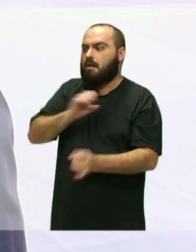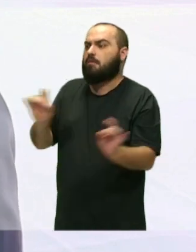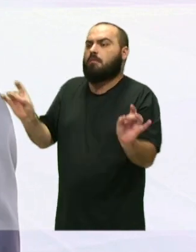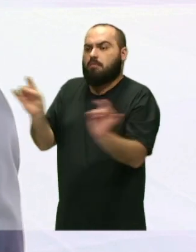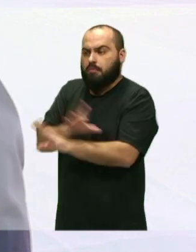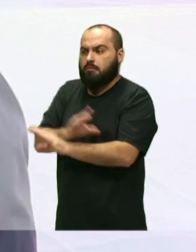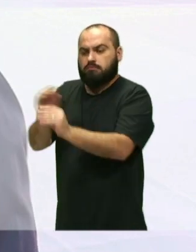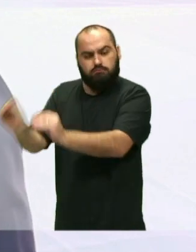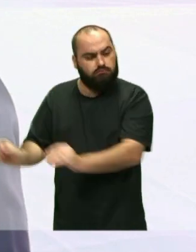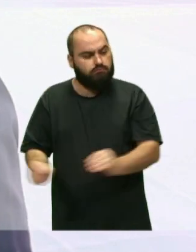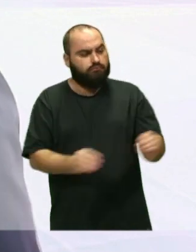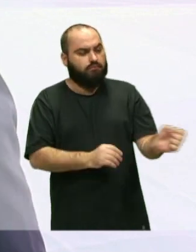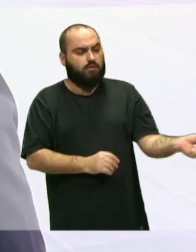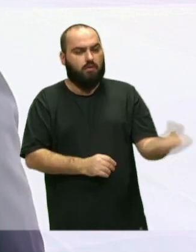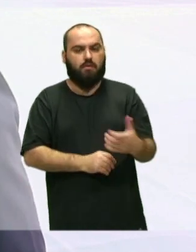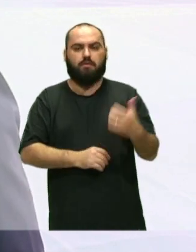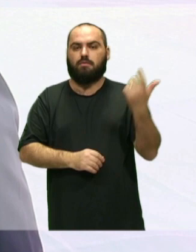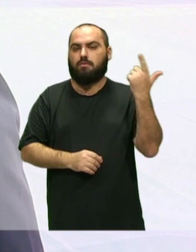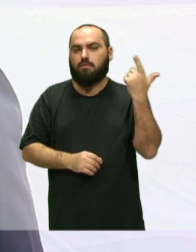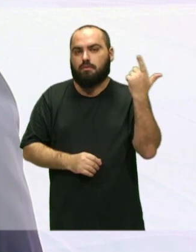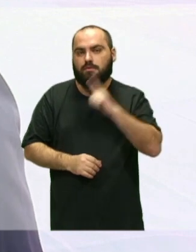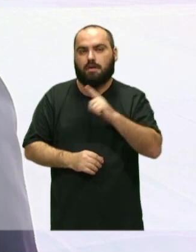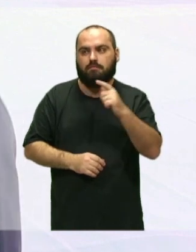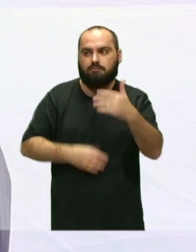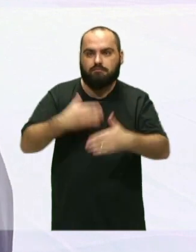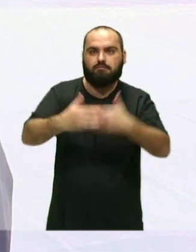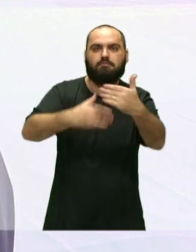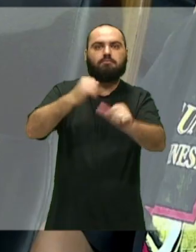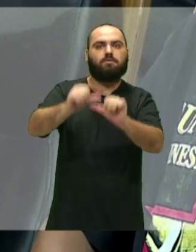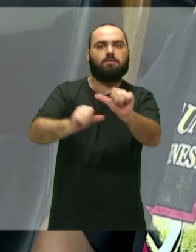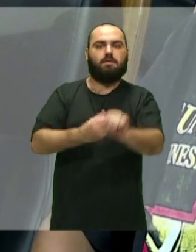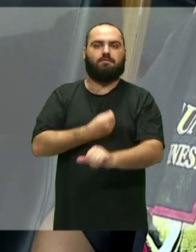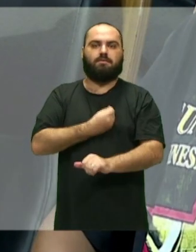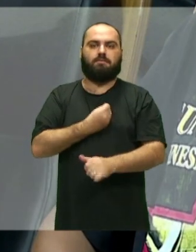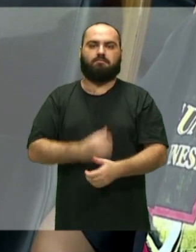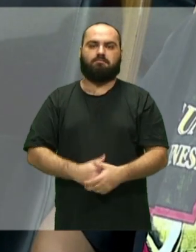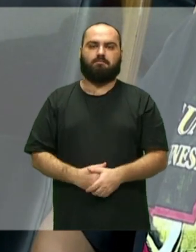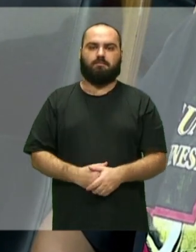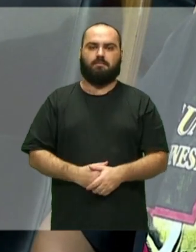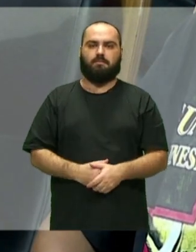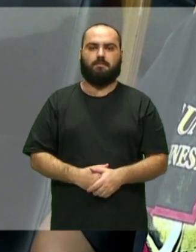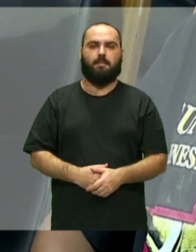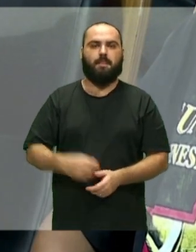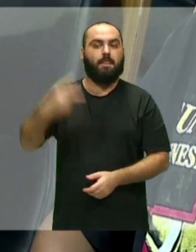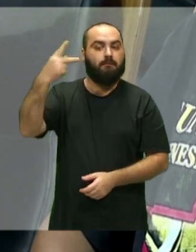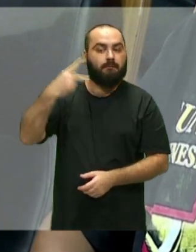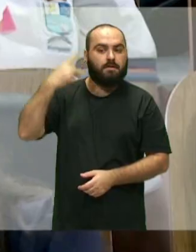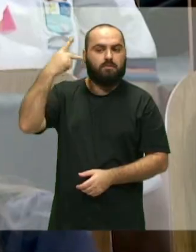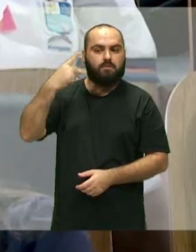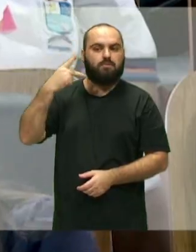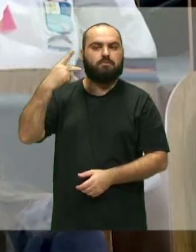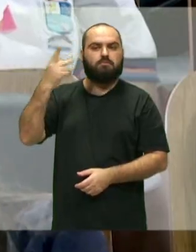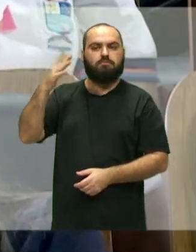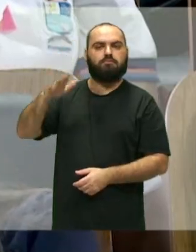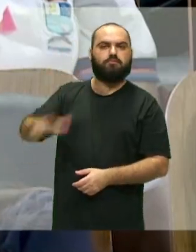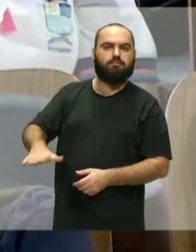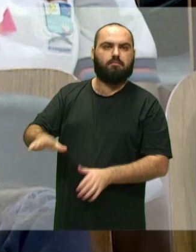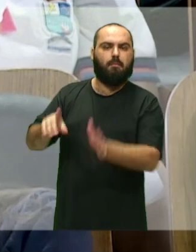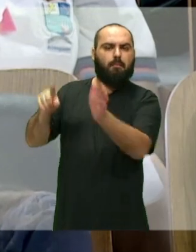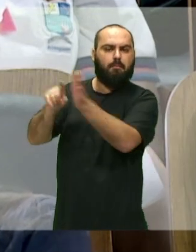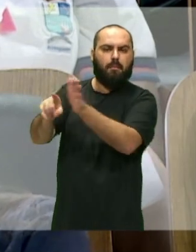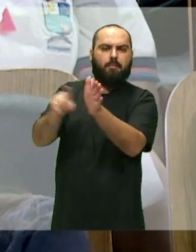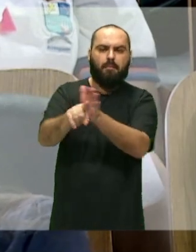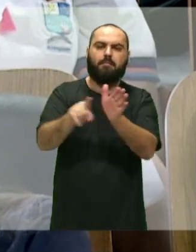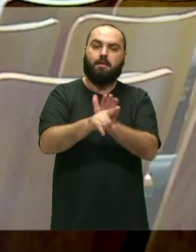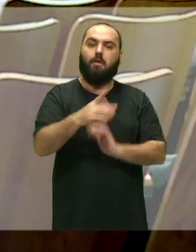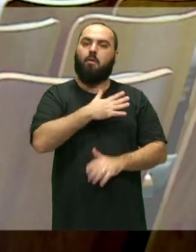mais novas para que a gente continue mudando a vida das pessoas através da política os vereadores Mirins questionaram muito e gostaram do